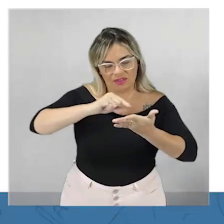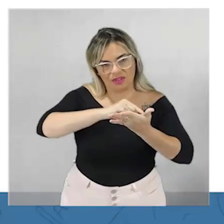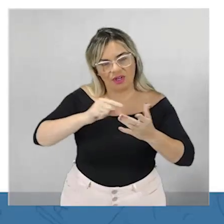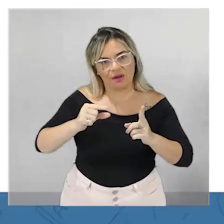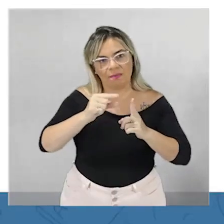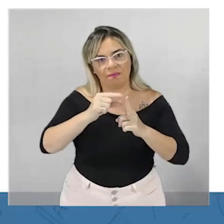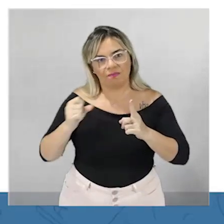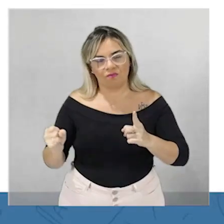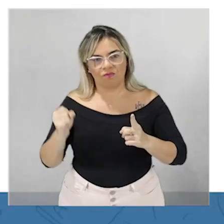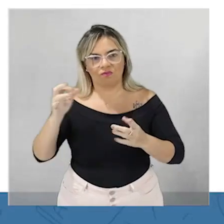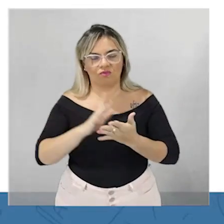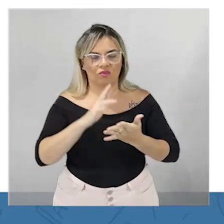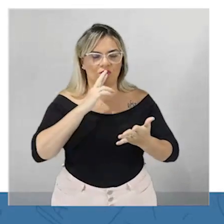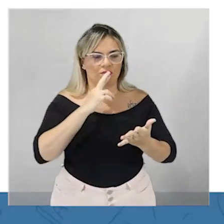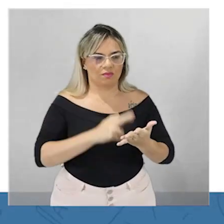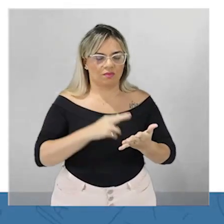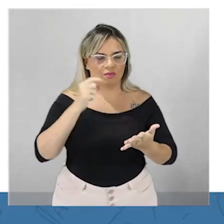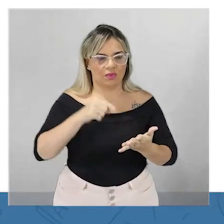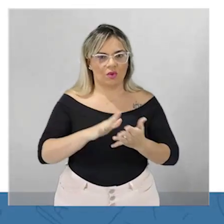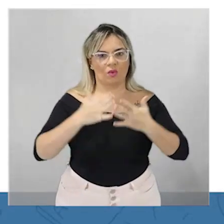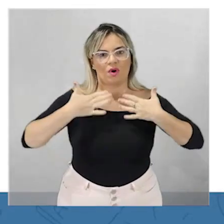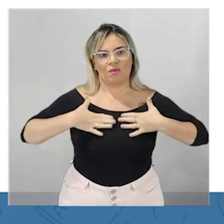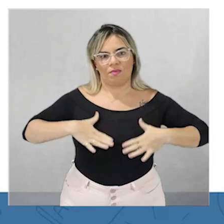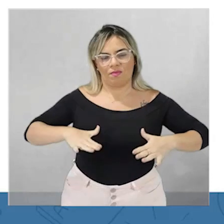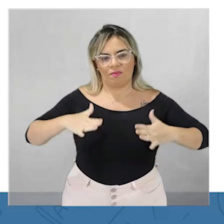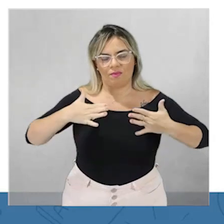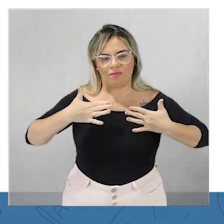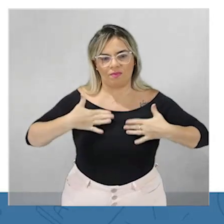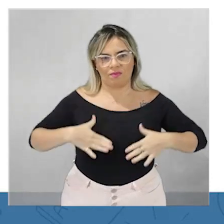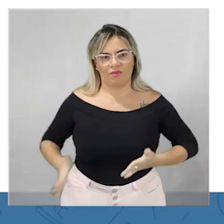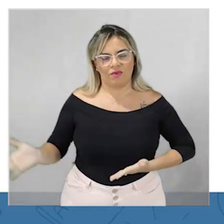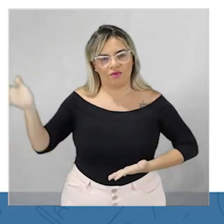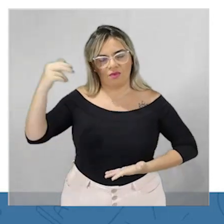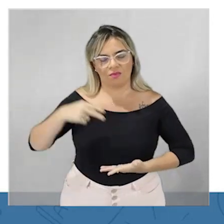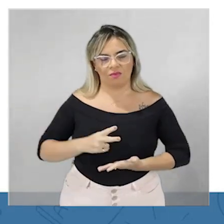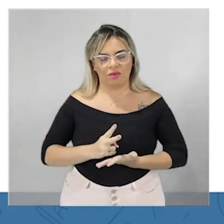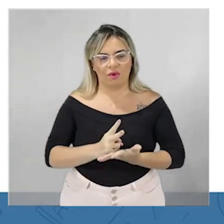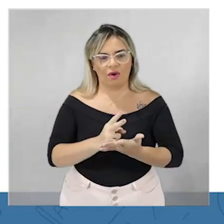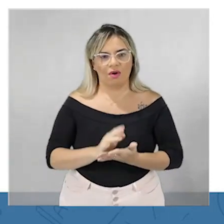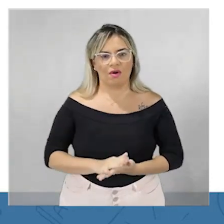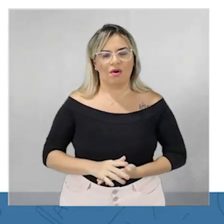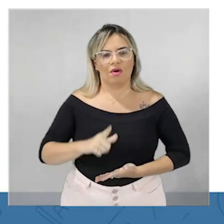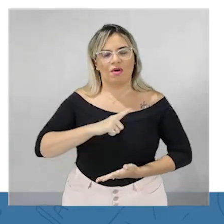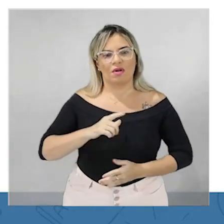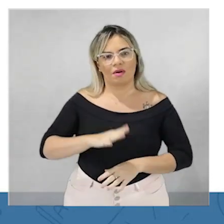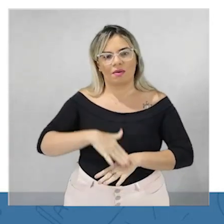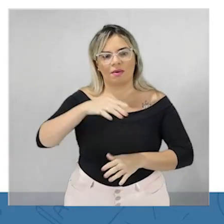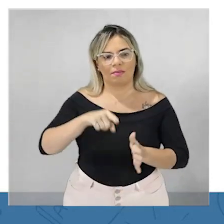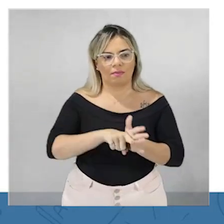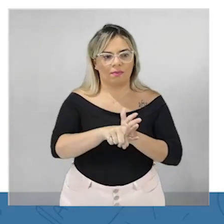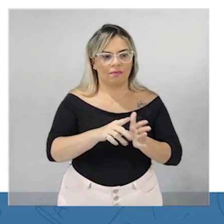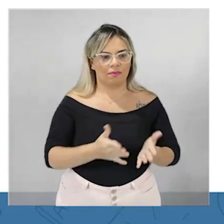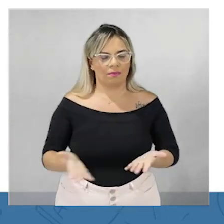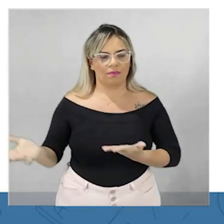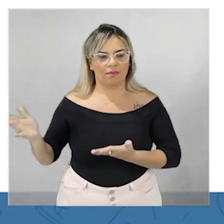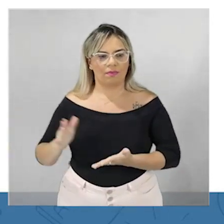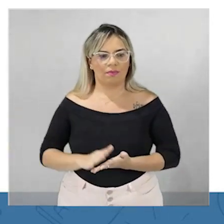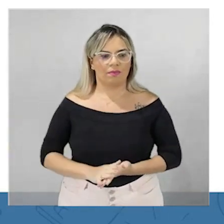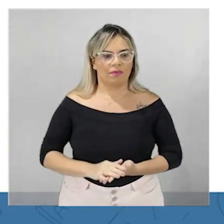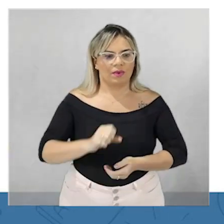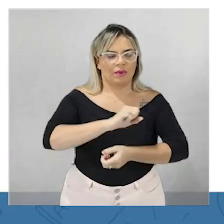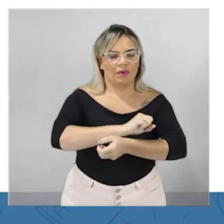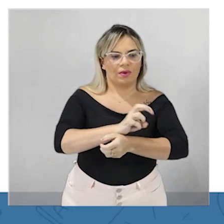tá certo? Para responder essas questões com calma. Bora evoluir, tem mais questão aí legal. Questão da